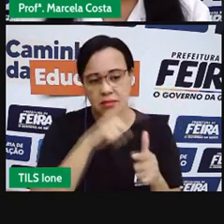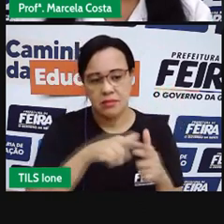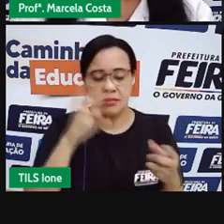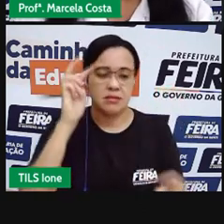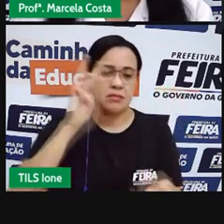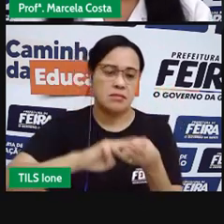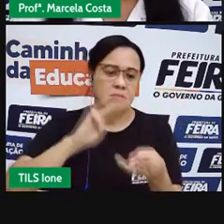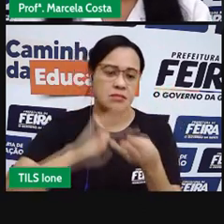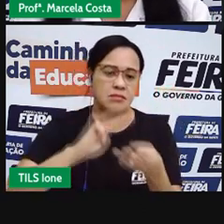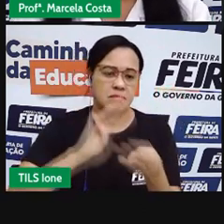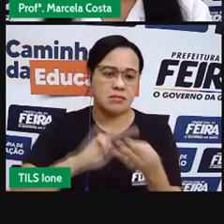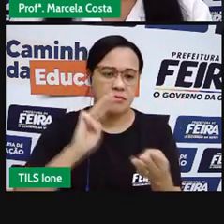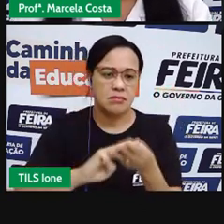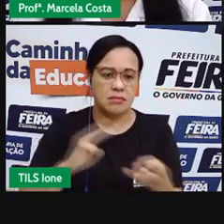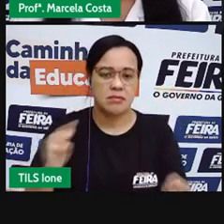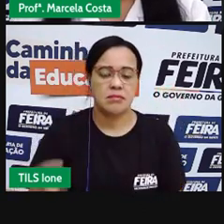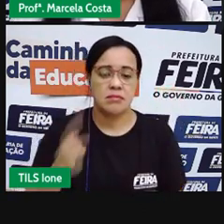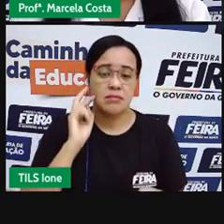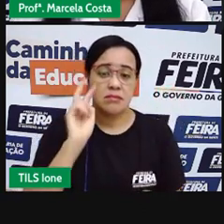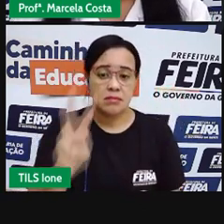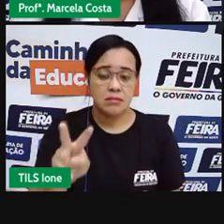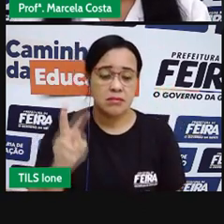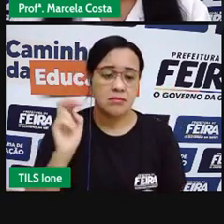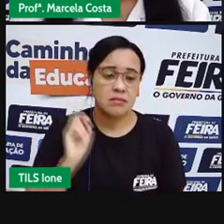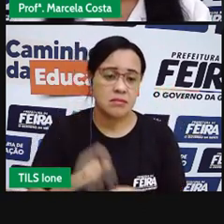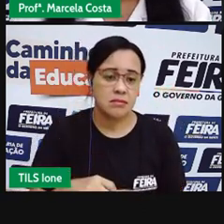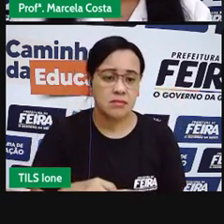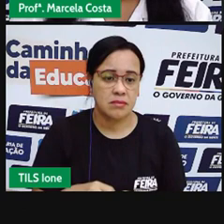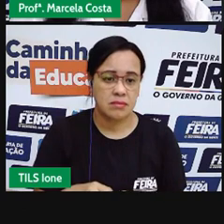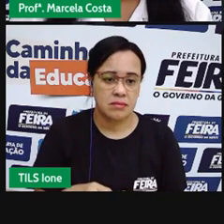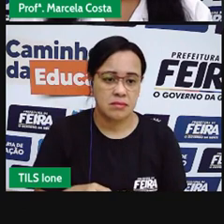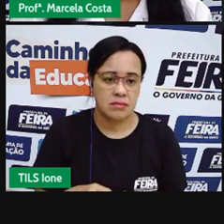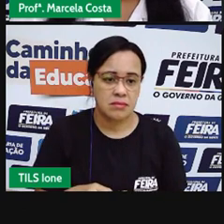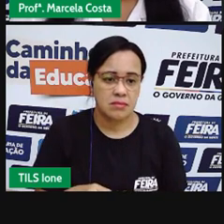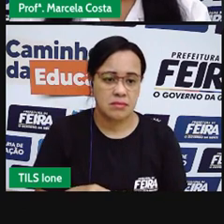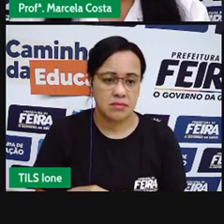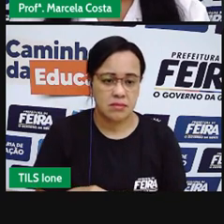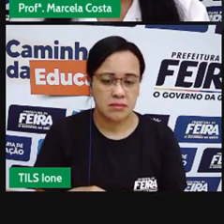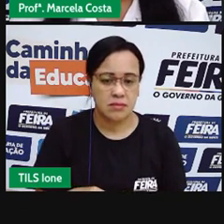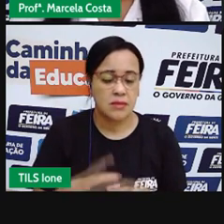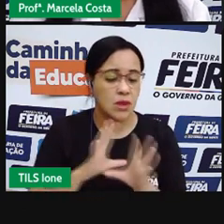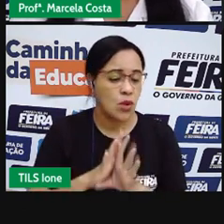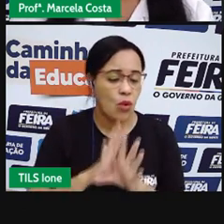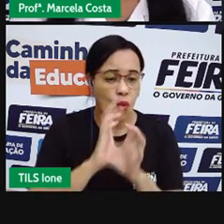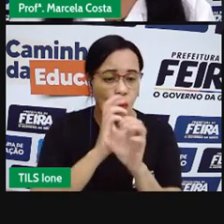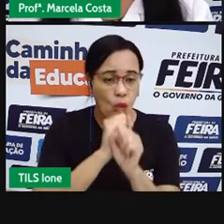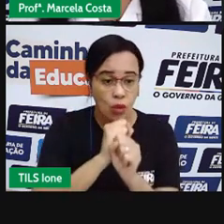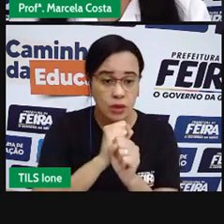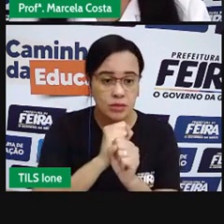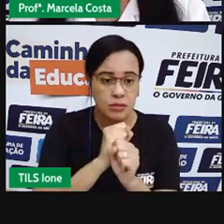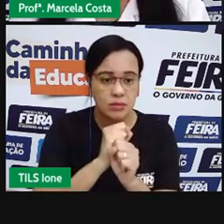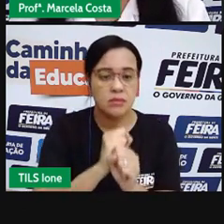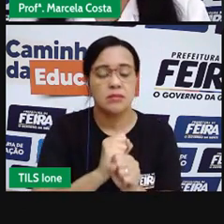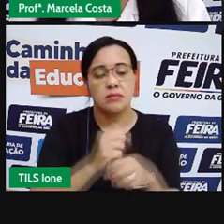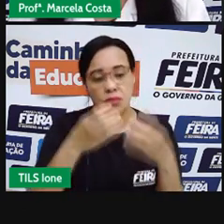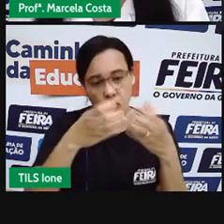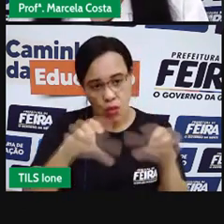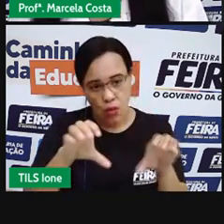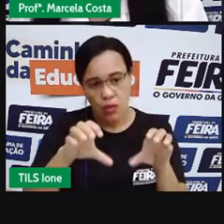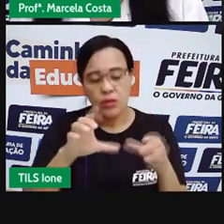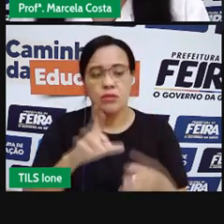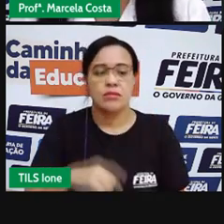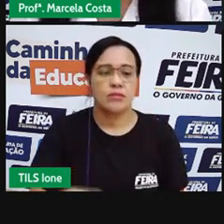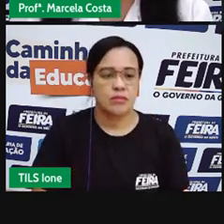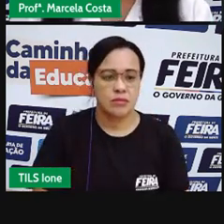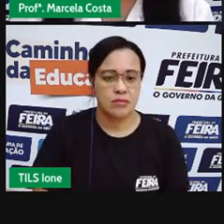matemático. Veja que a gente fez aqui a representação da quantidade de ovos. E agora eu